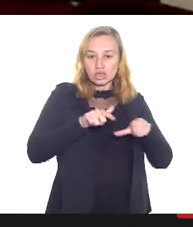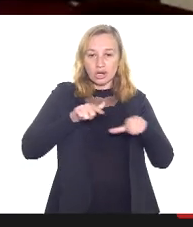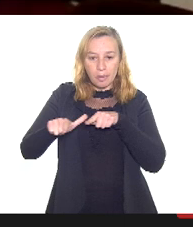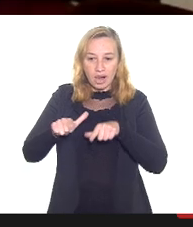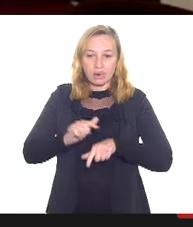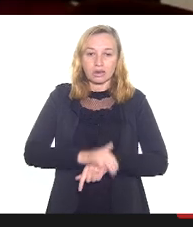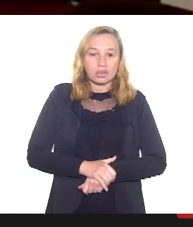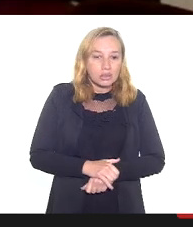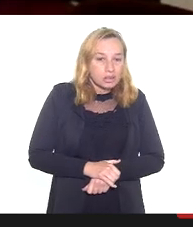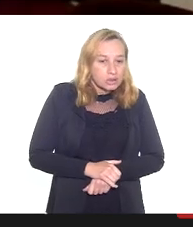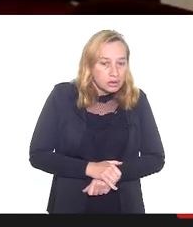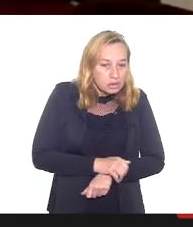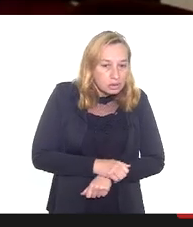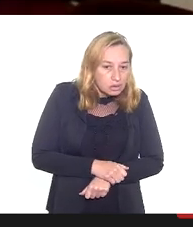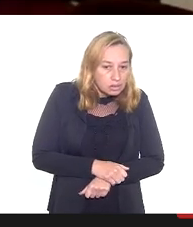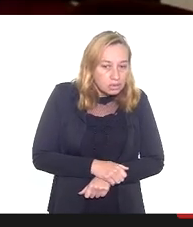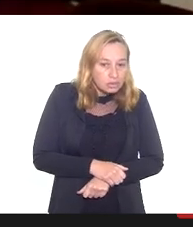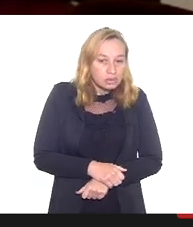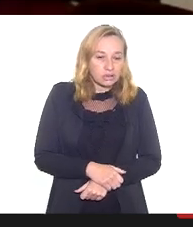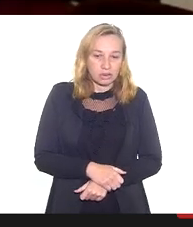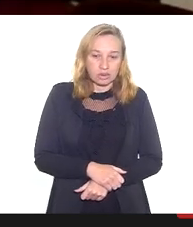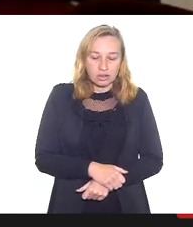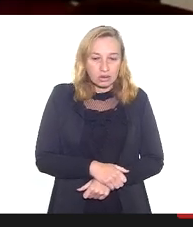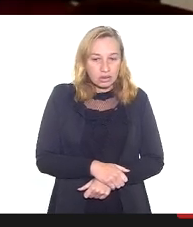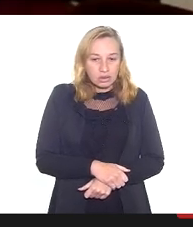Nós estamos com